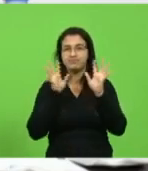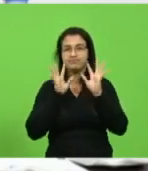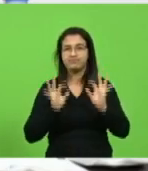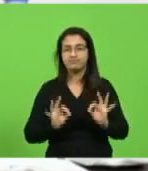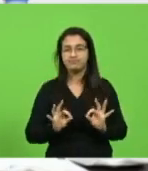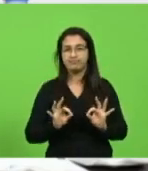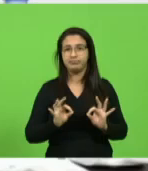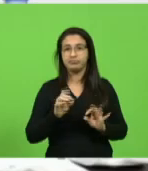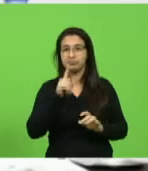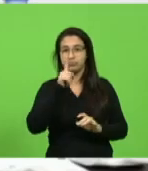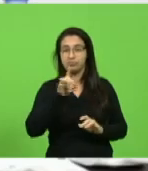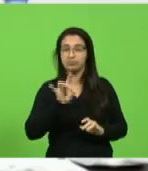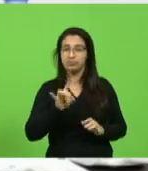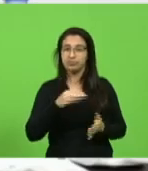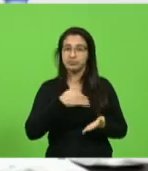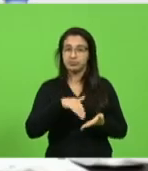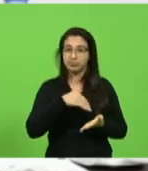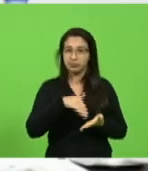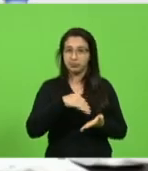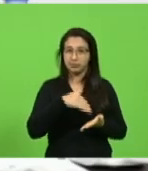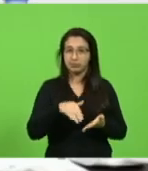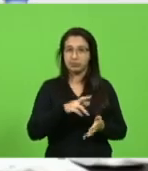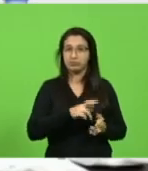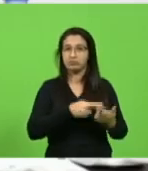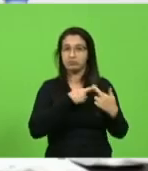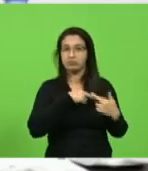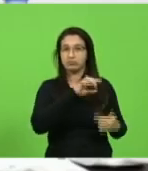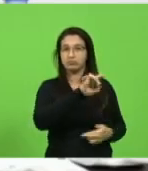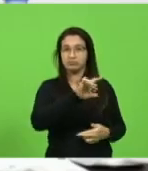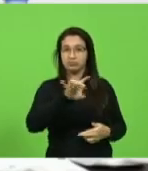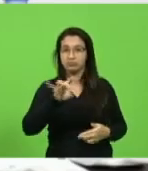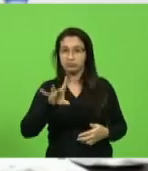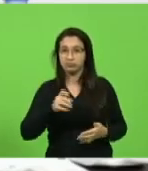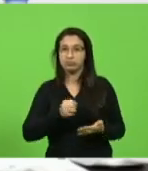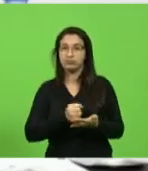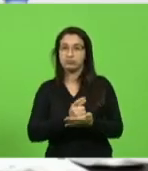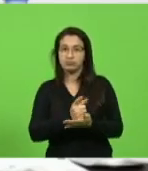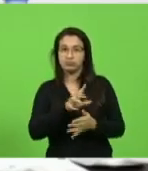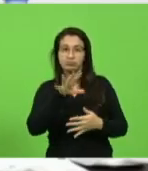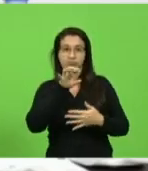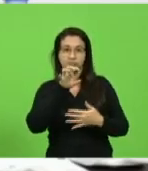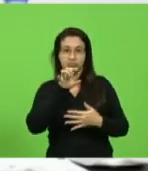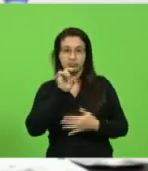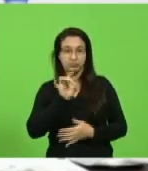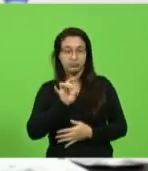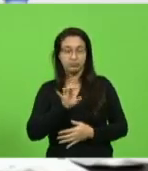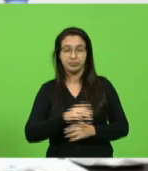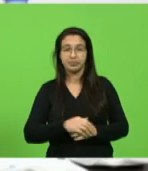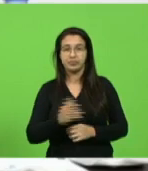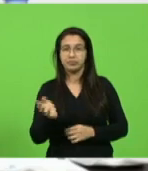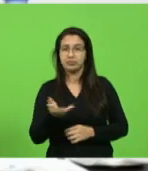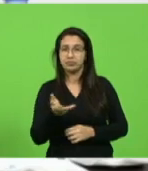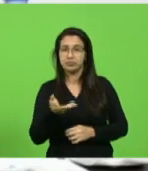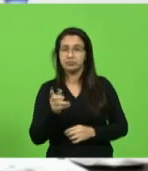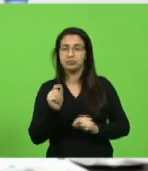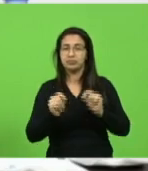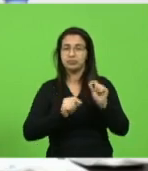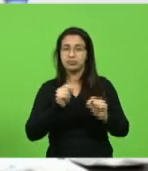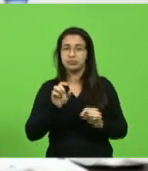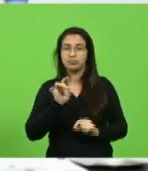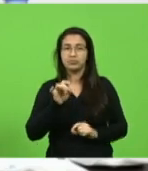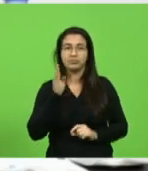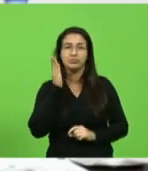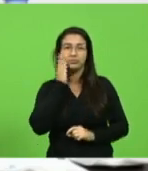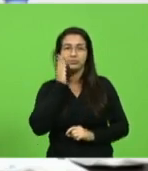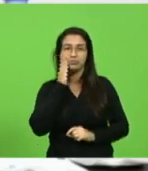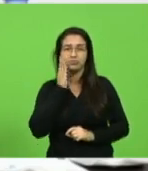secretarias responsáveis aquisição dos respiradores pulmonares asseverou ainda que só teria tido conhecimento da